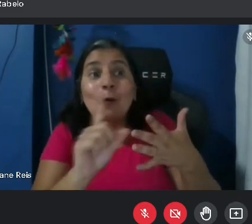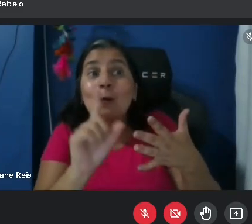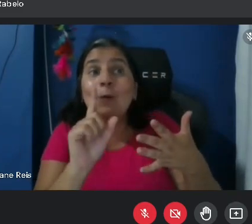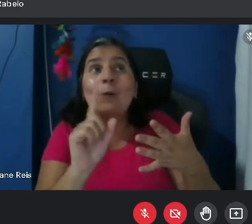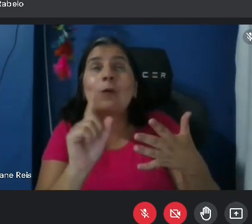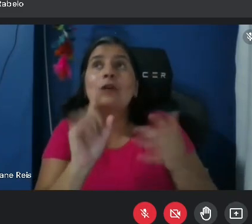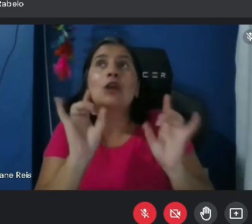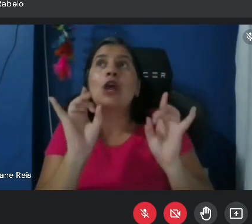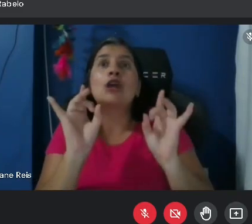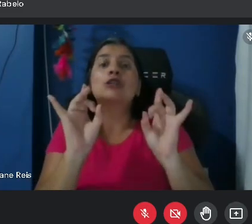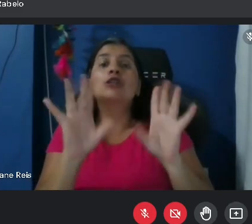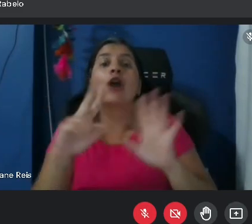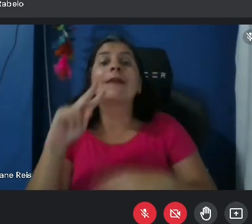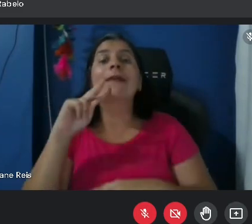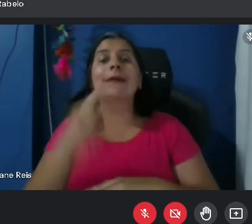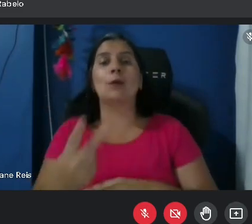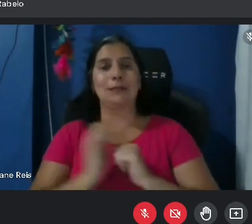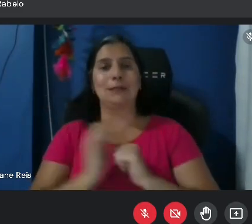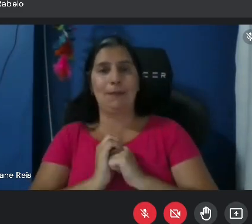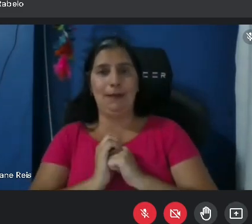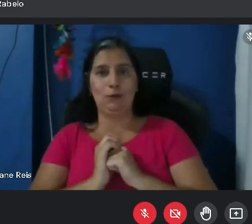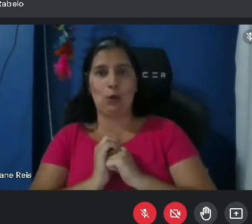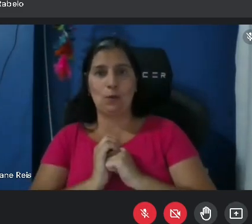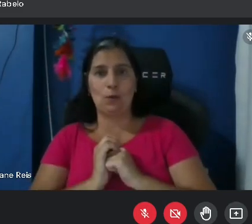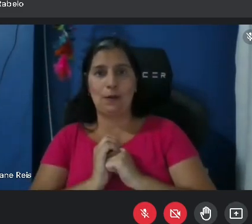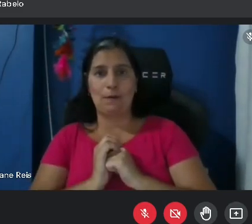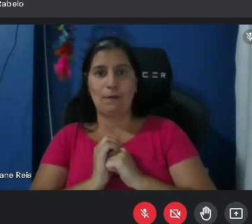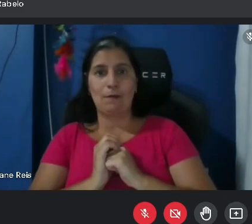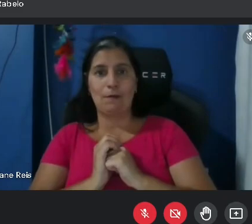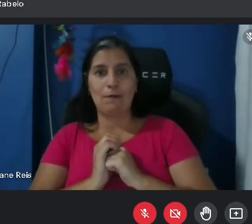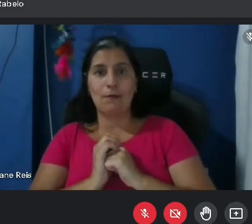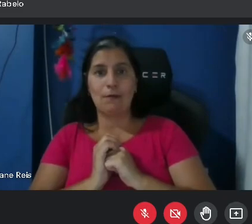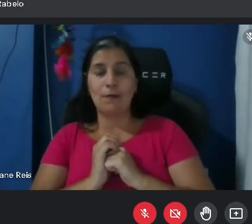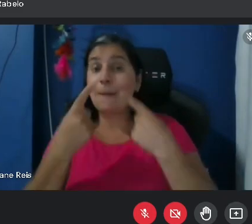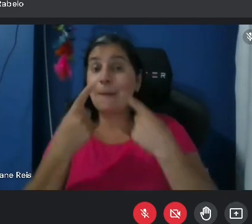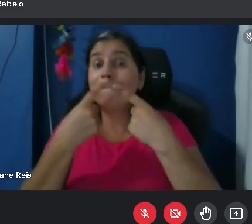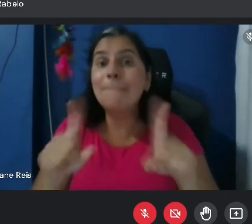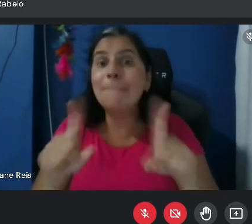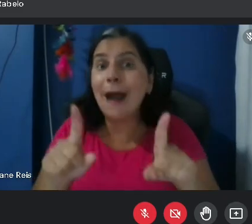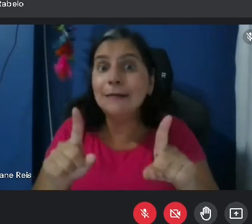lei de Libras não é só questão linguística,